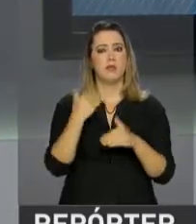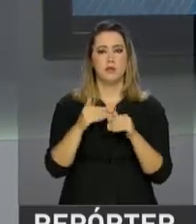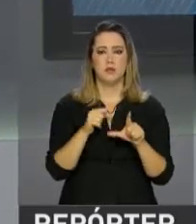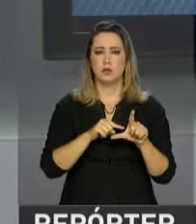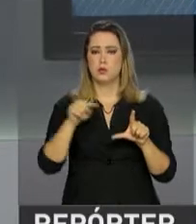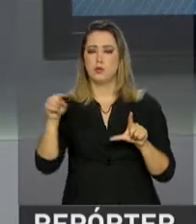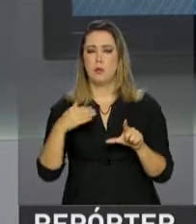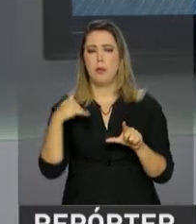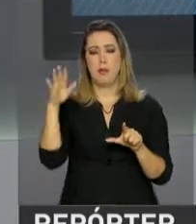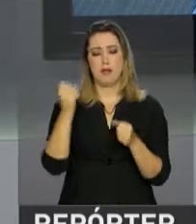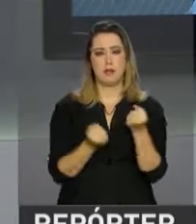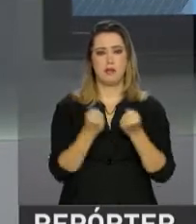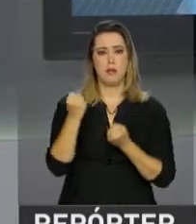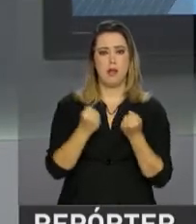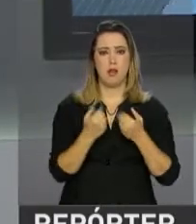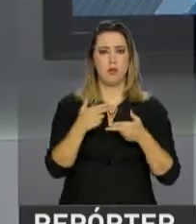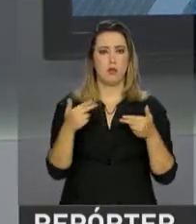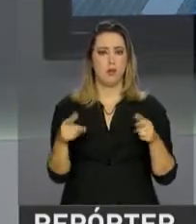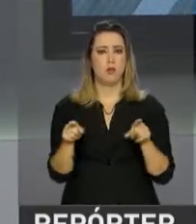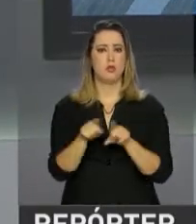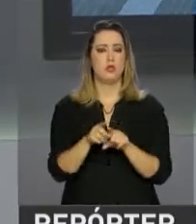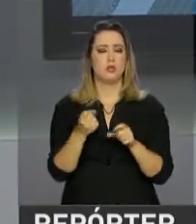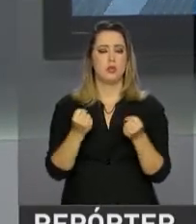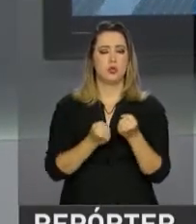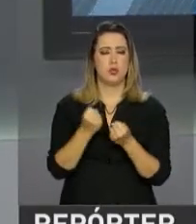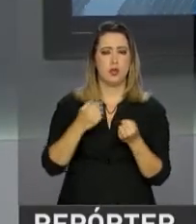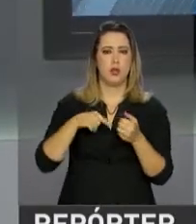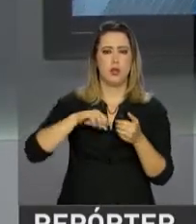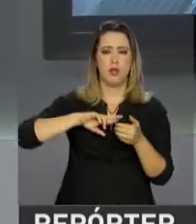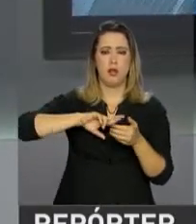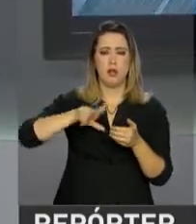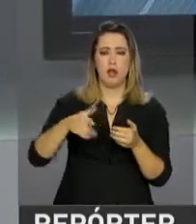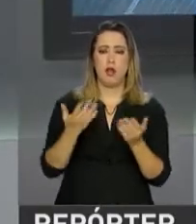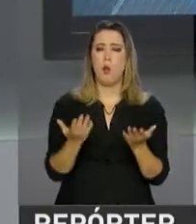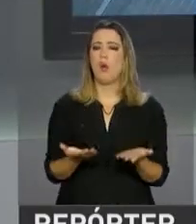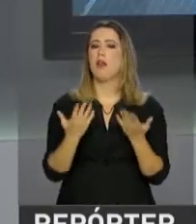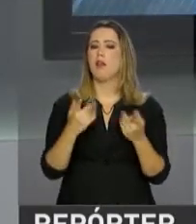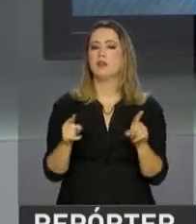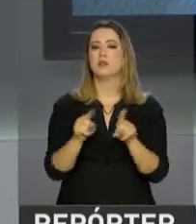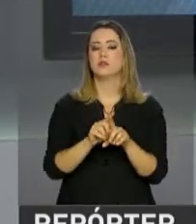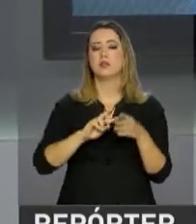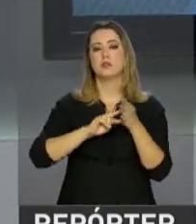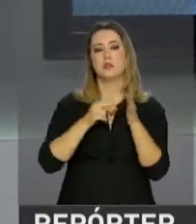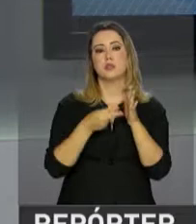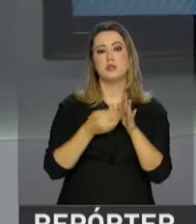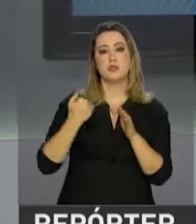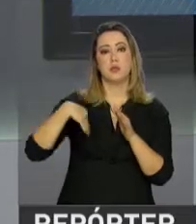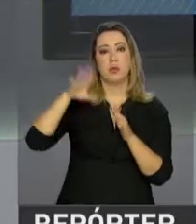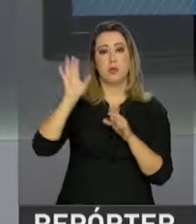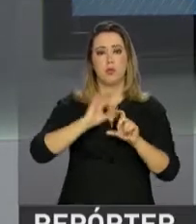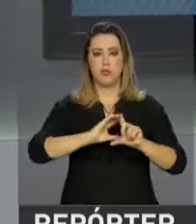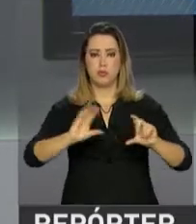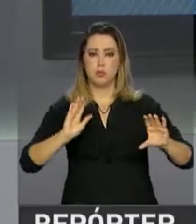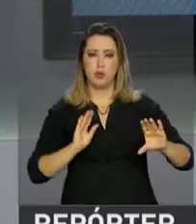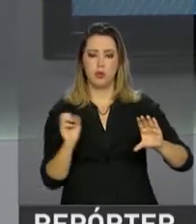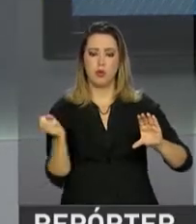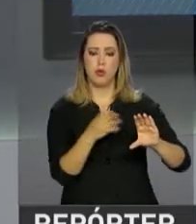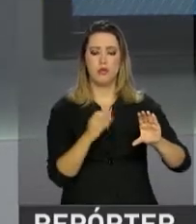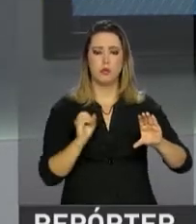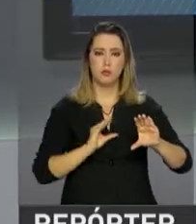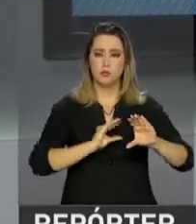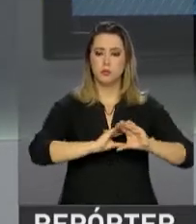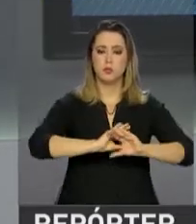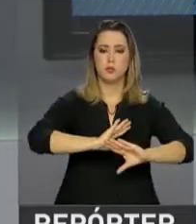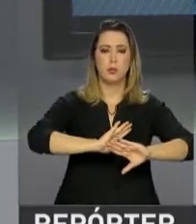e comerciais leves que são as picapes vans e furgões que representam a grande maioria dos emplacamentos com crescimento de